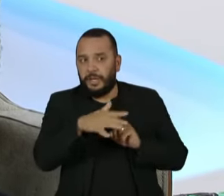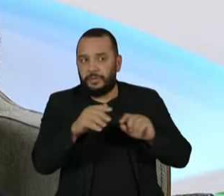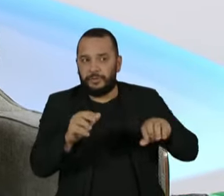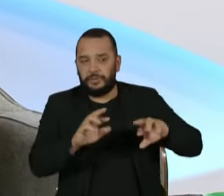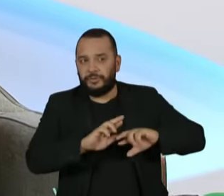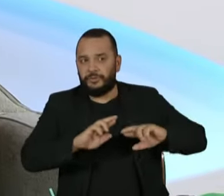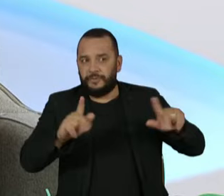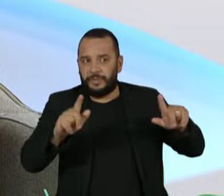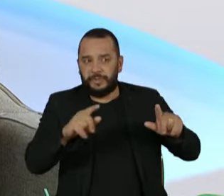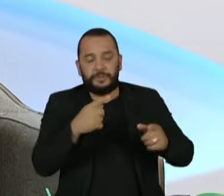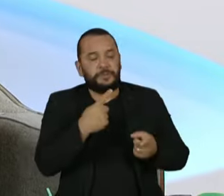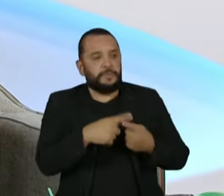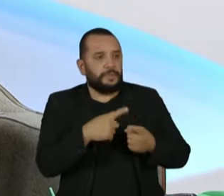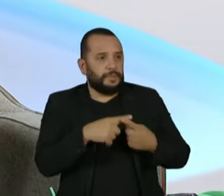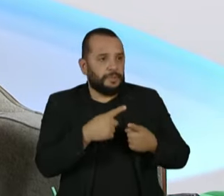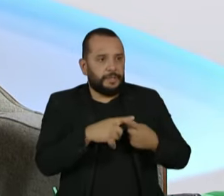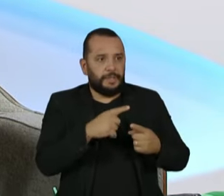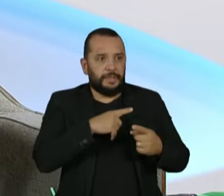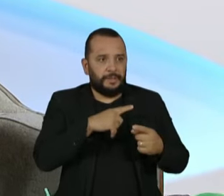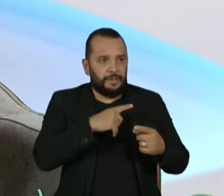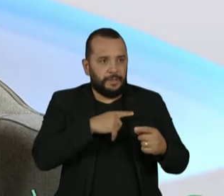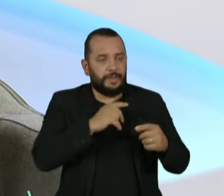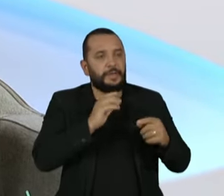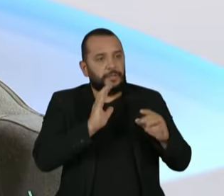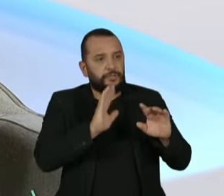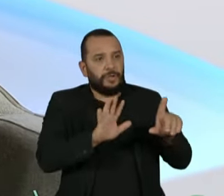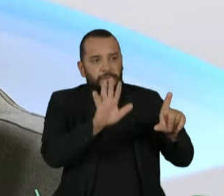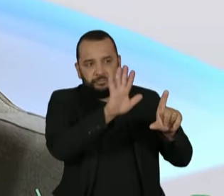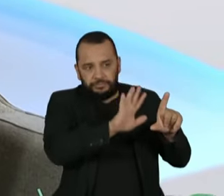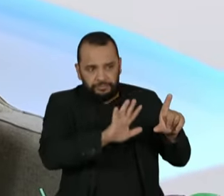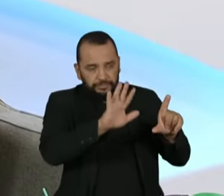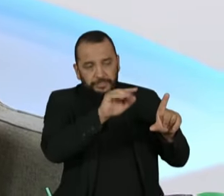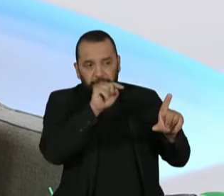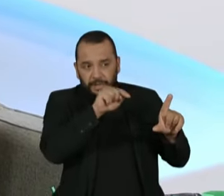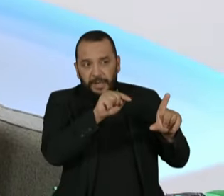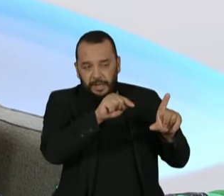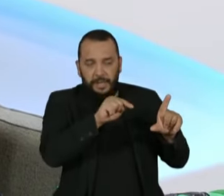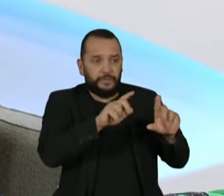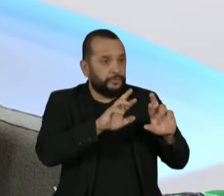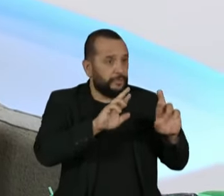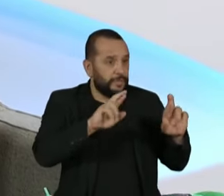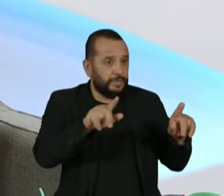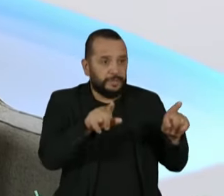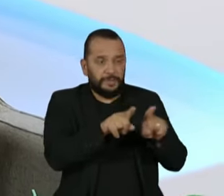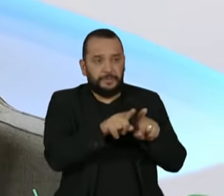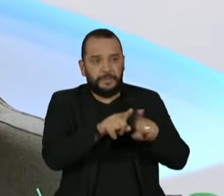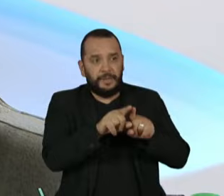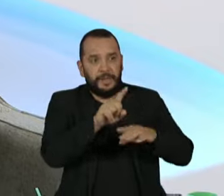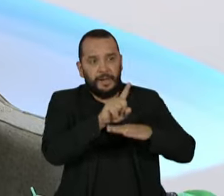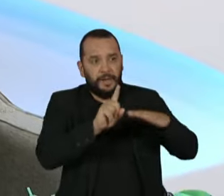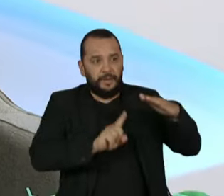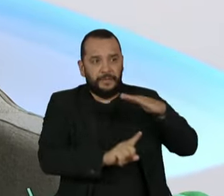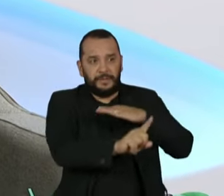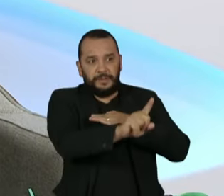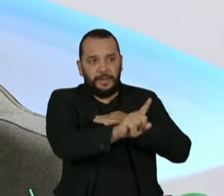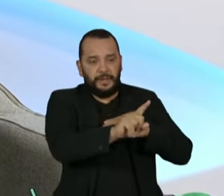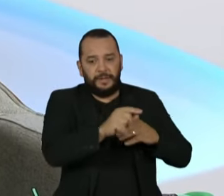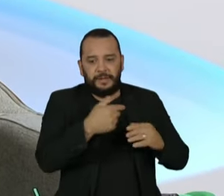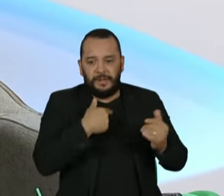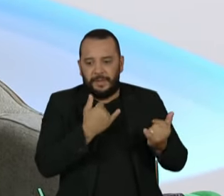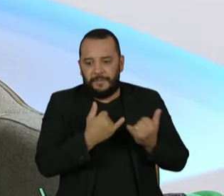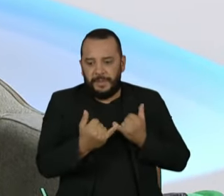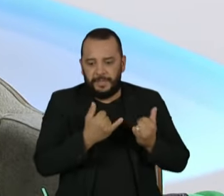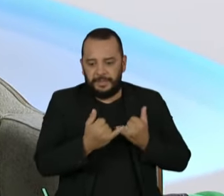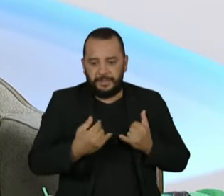interfaces são completamente diferentes e o custo de sustentação de um Avatar no meta verso que seja minimamente parecido com